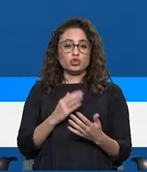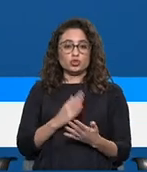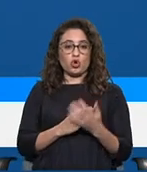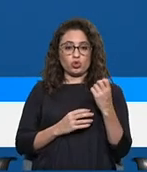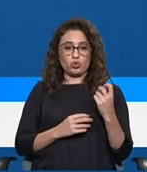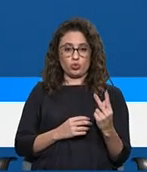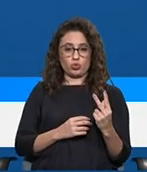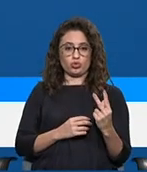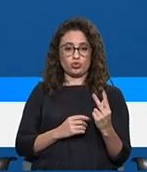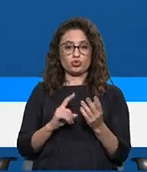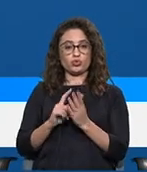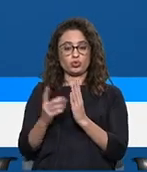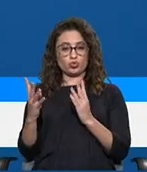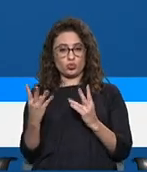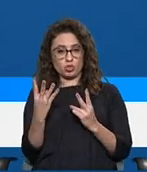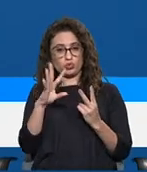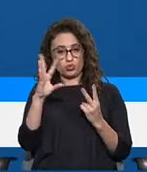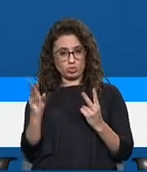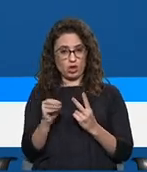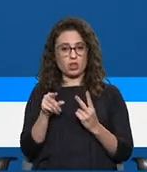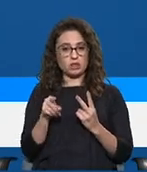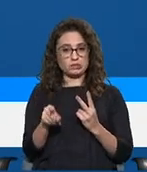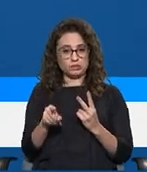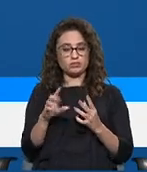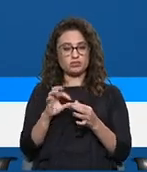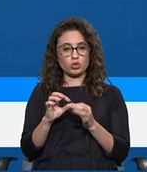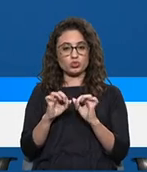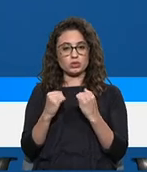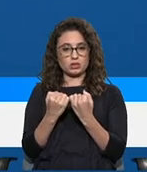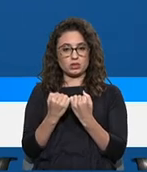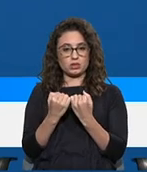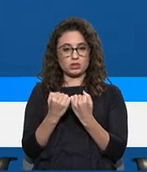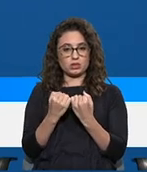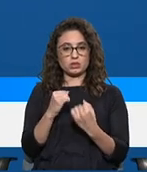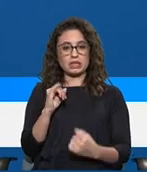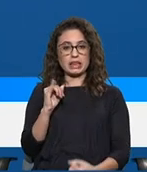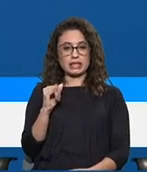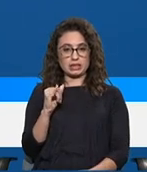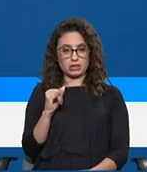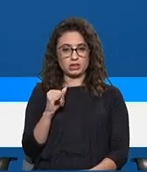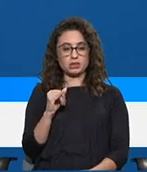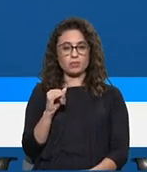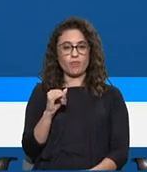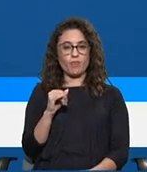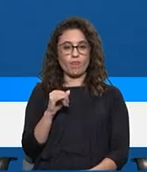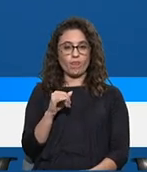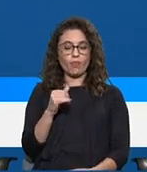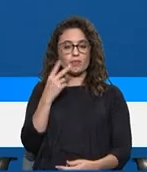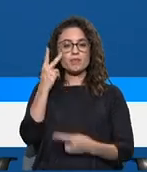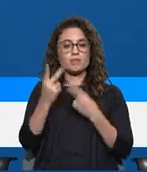apenas dois dos quatro projetos em nome da sociedade de Lidl tiveram parecer